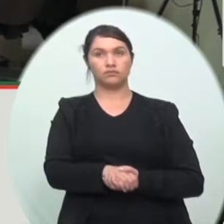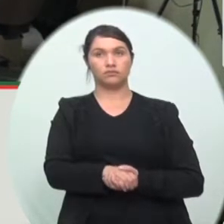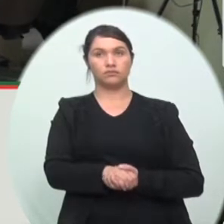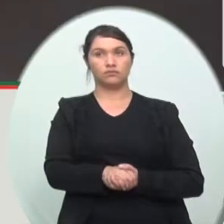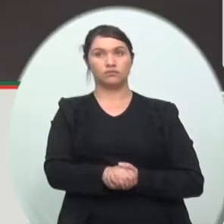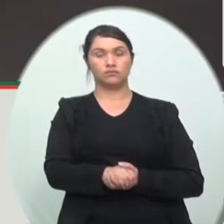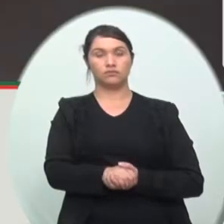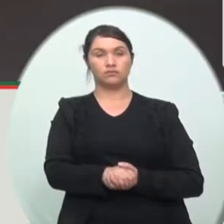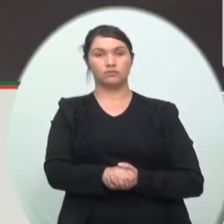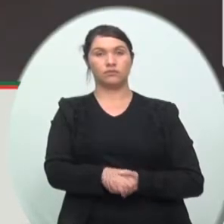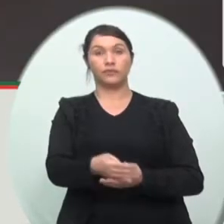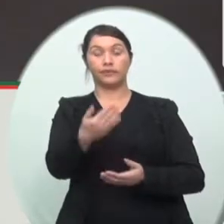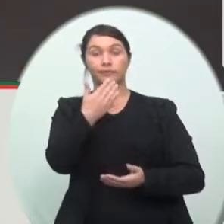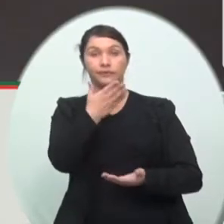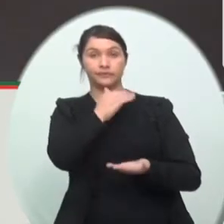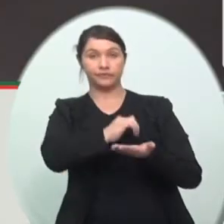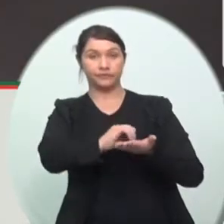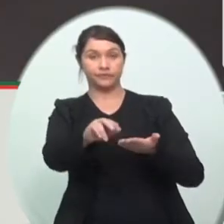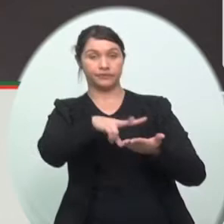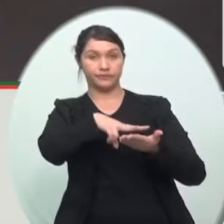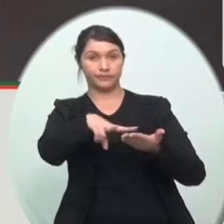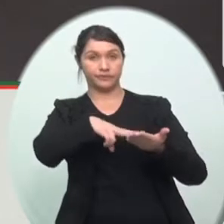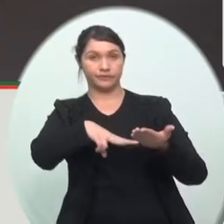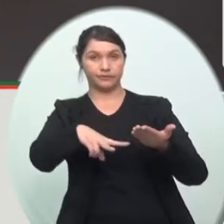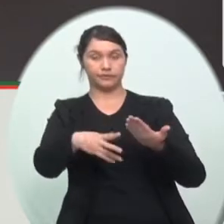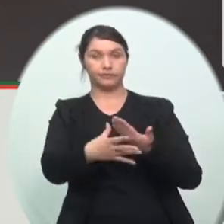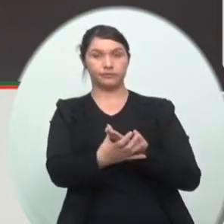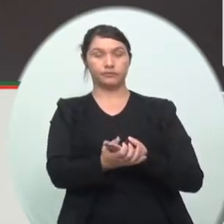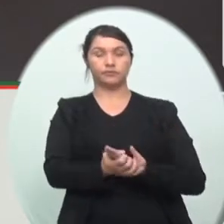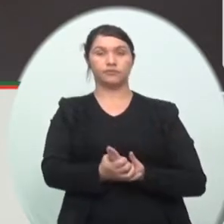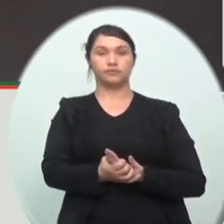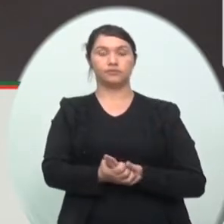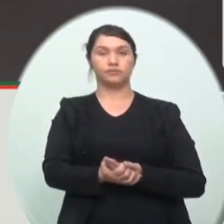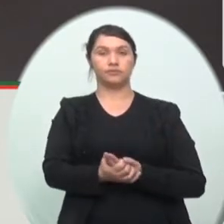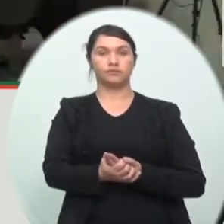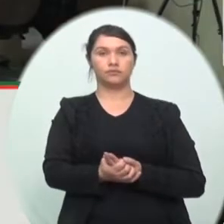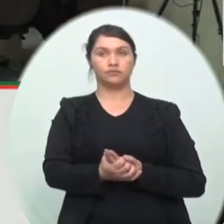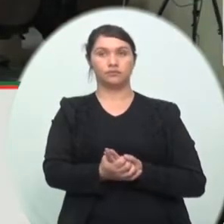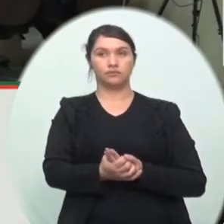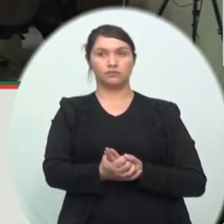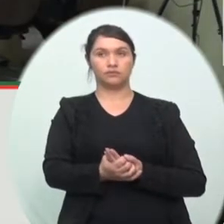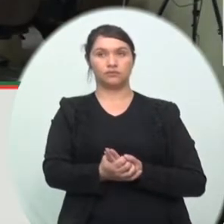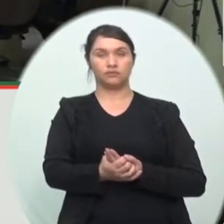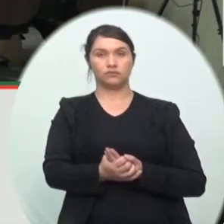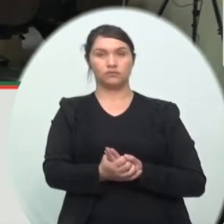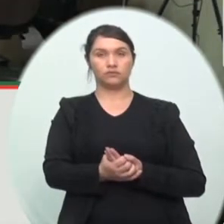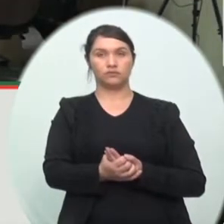Solicito ao senhor secretário que faça a leitura da matéria.